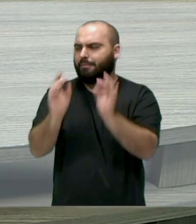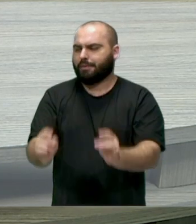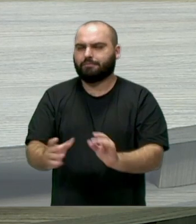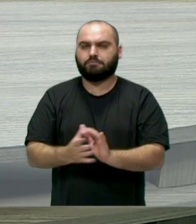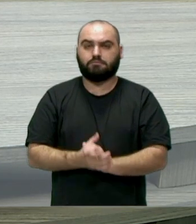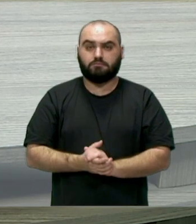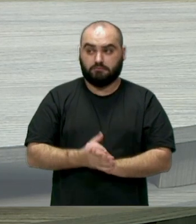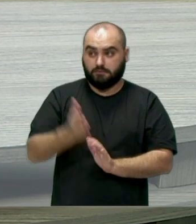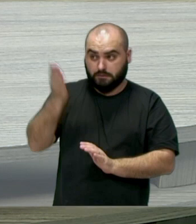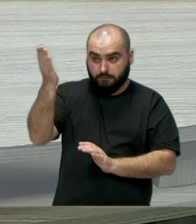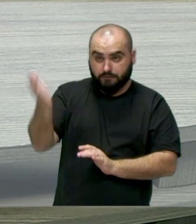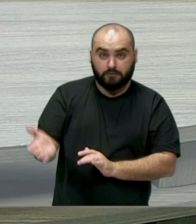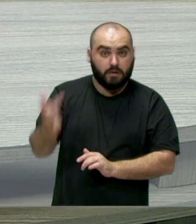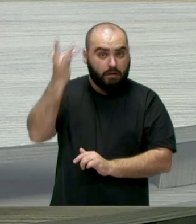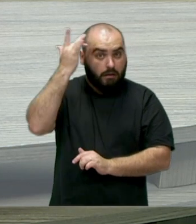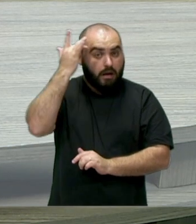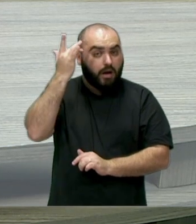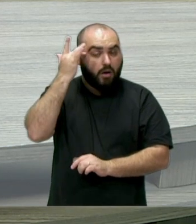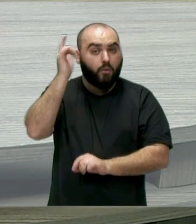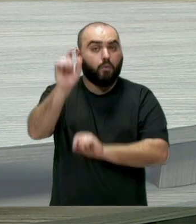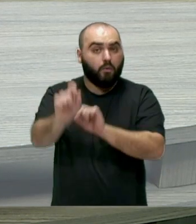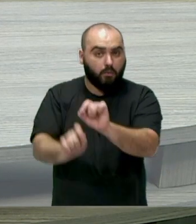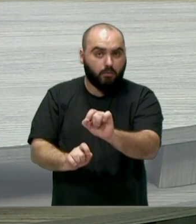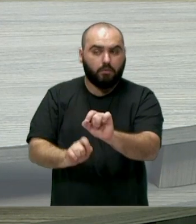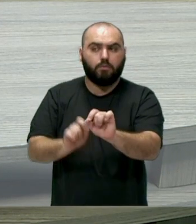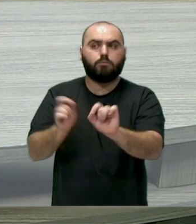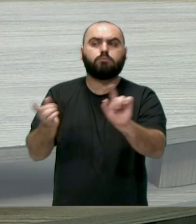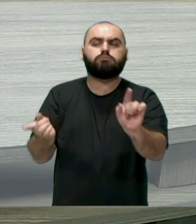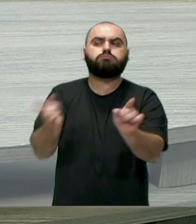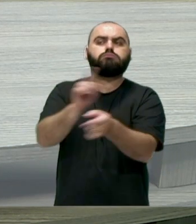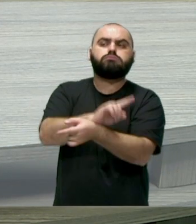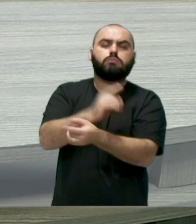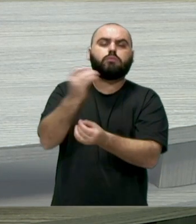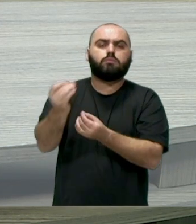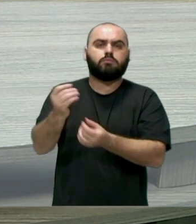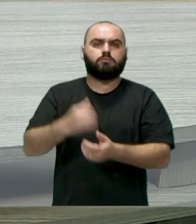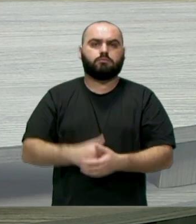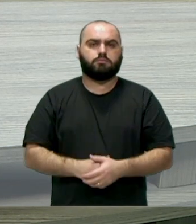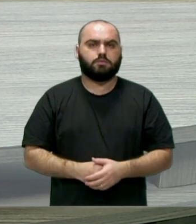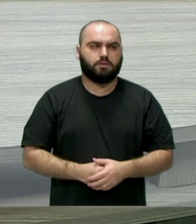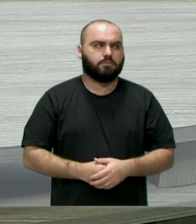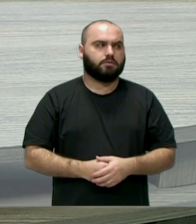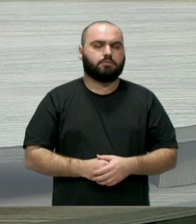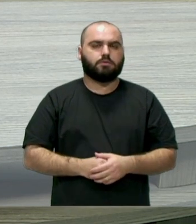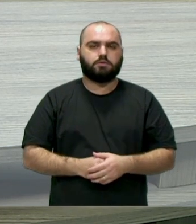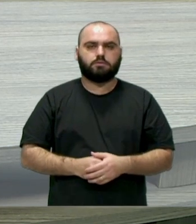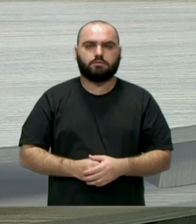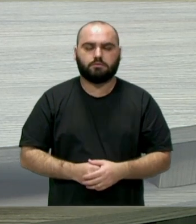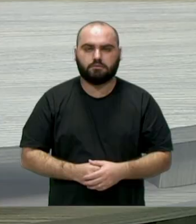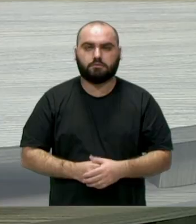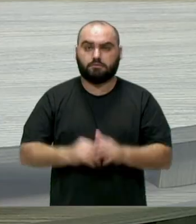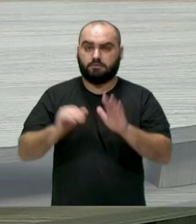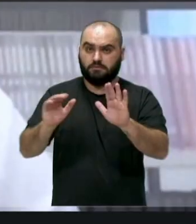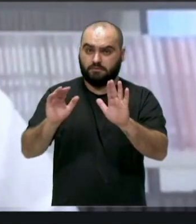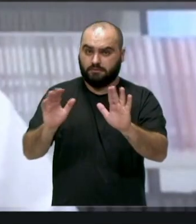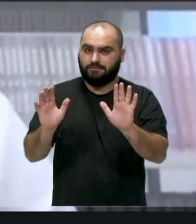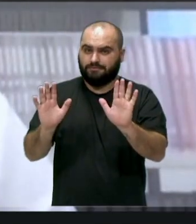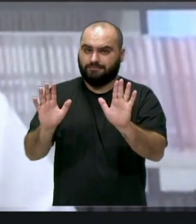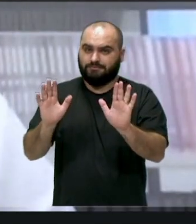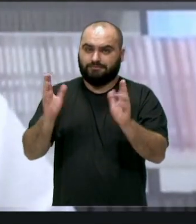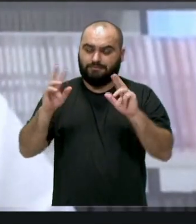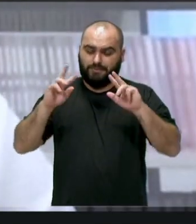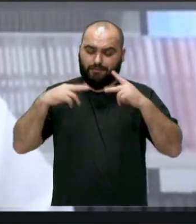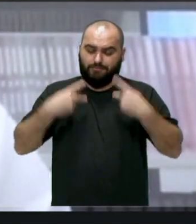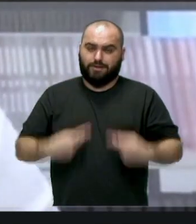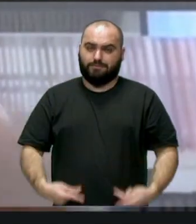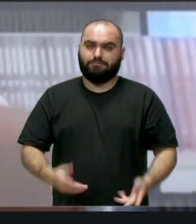seu entendimento, como fazer para reverter isso? Na verdade, isso é da natureza humana, na verdade,